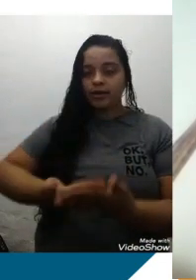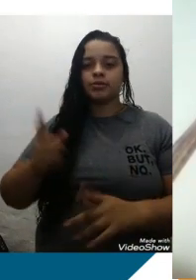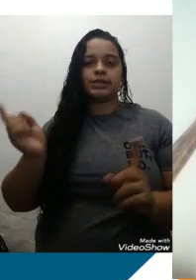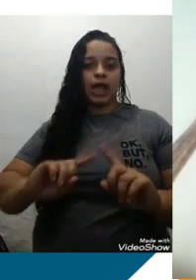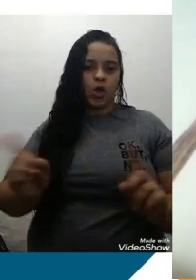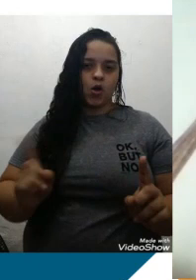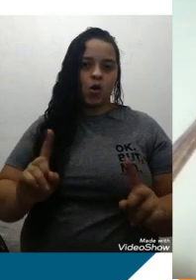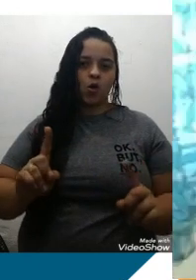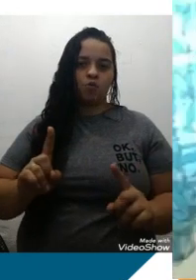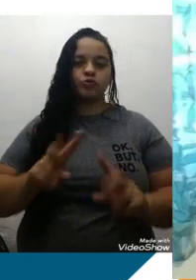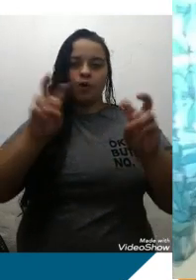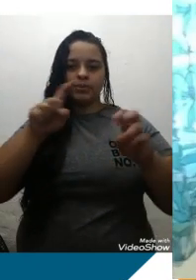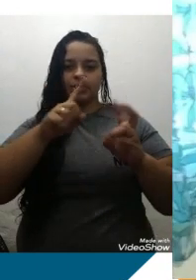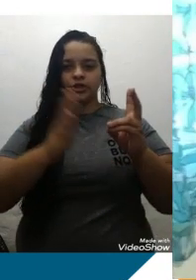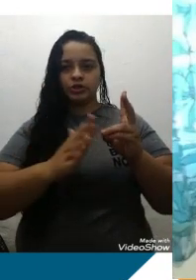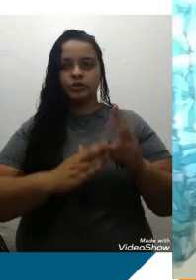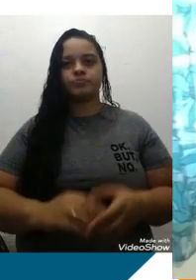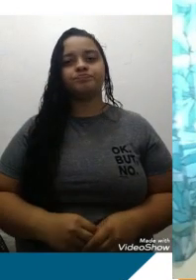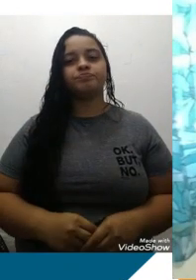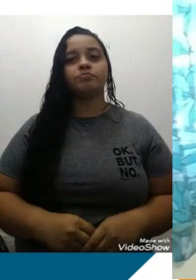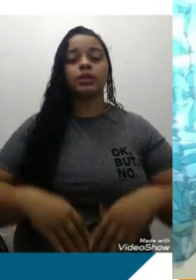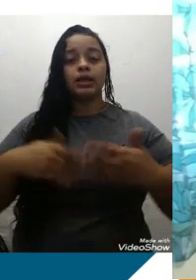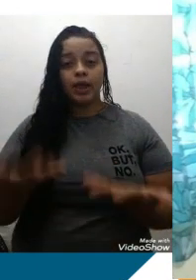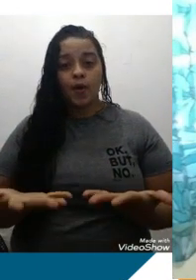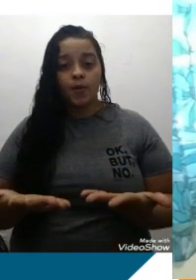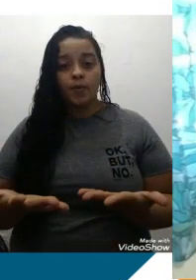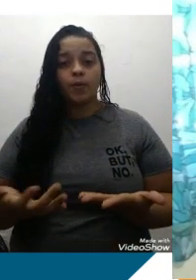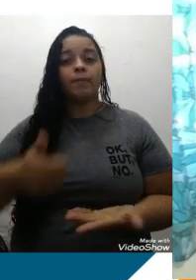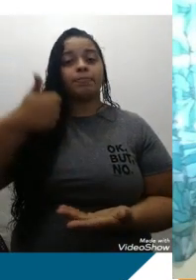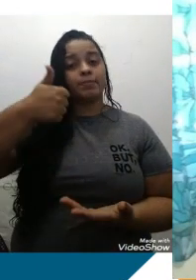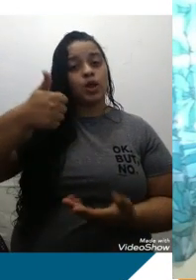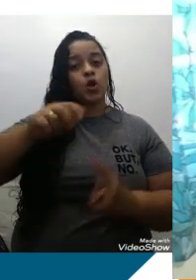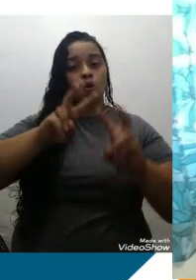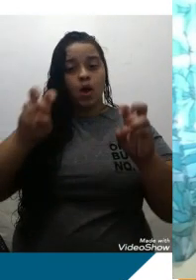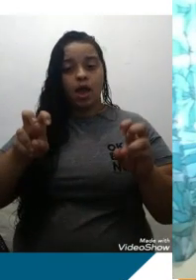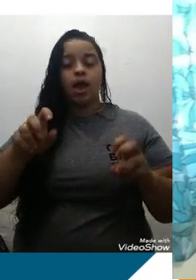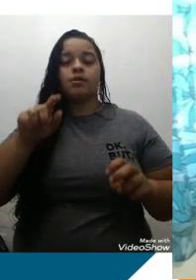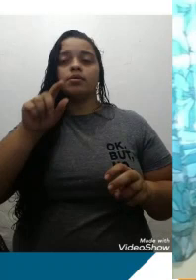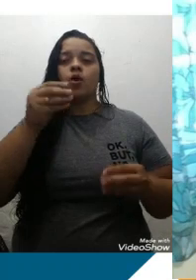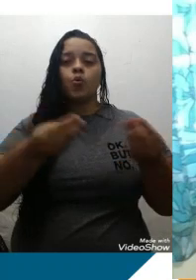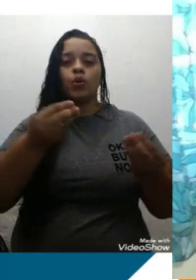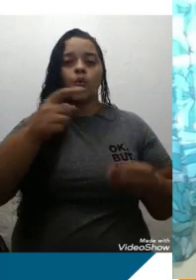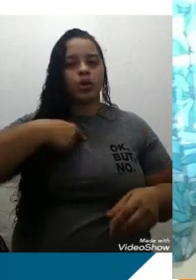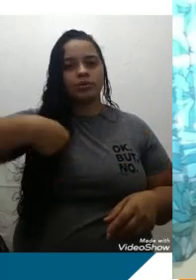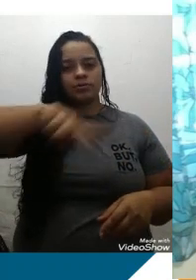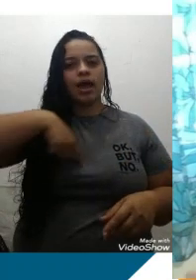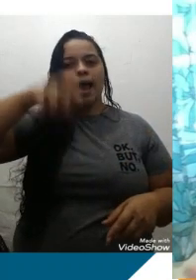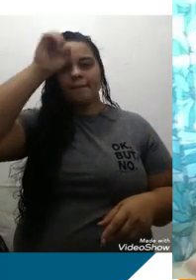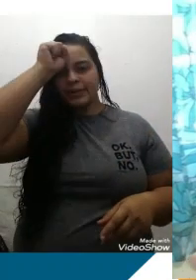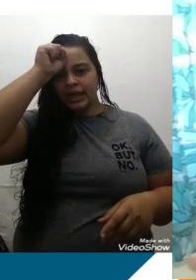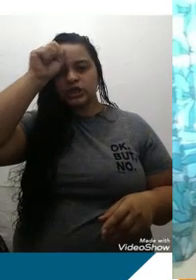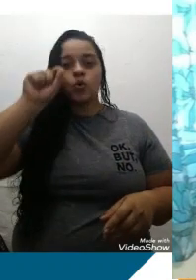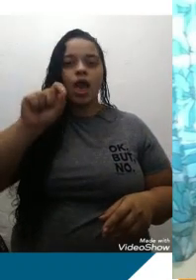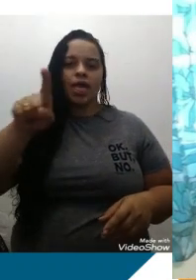que eles escreveram. Então, em primeiro lugar, o que a gente aprende da sua resposta é que é possível